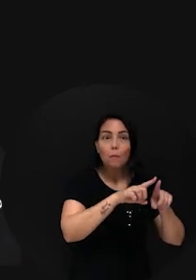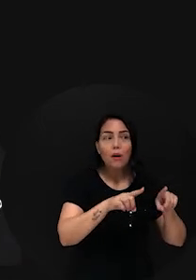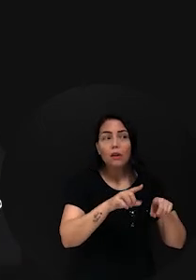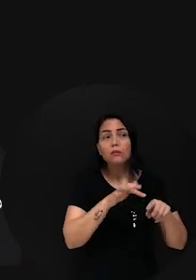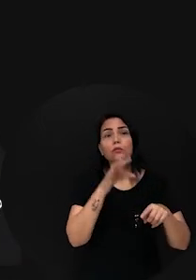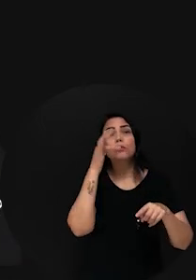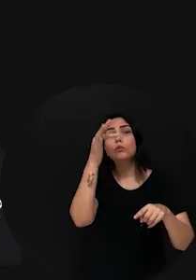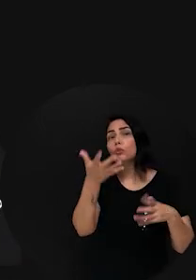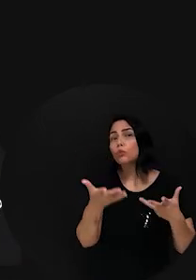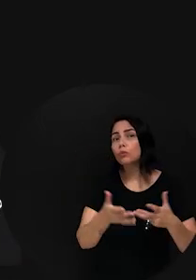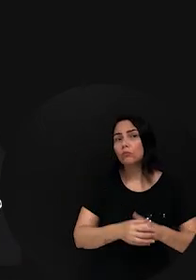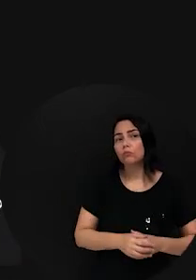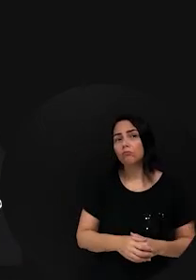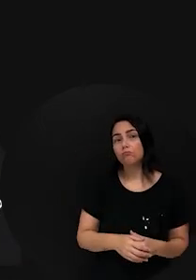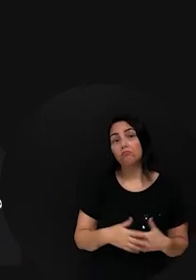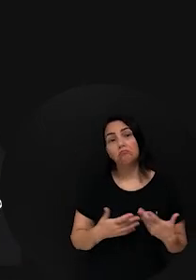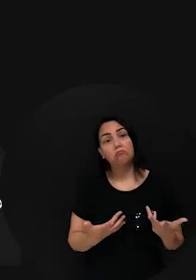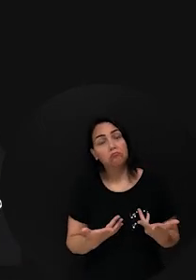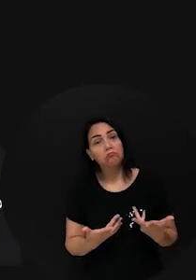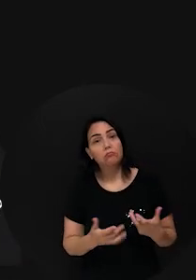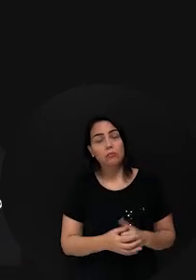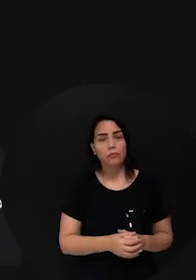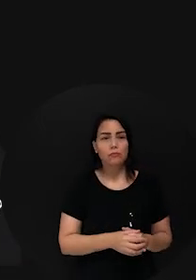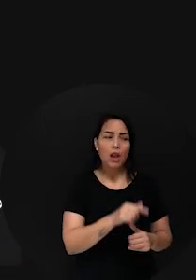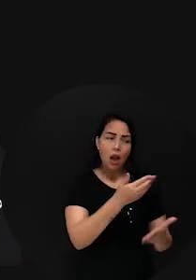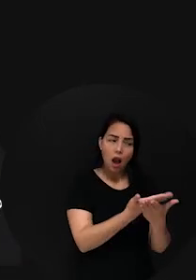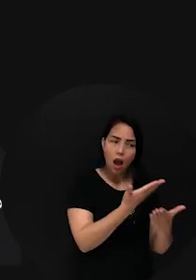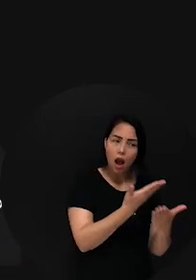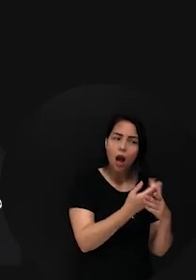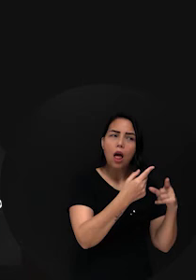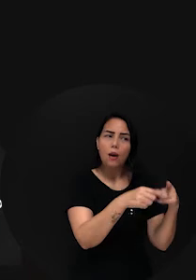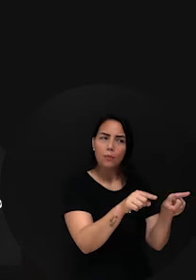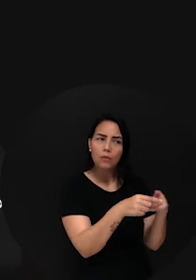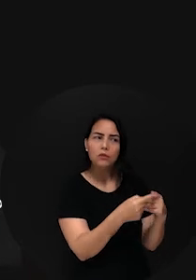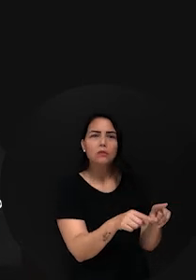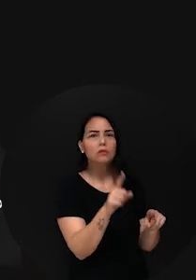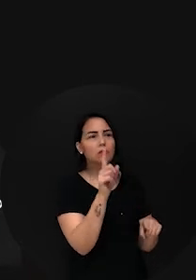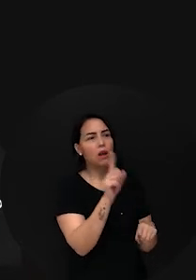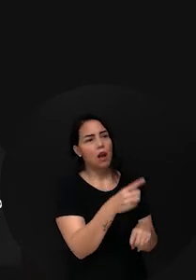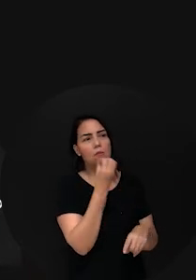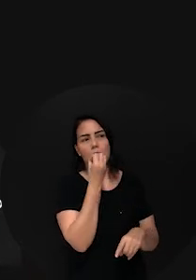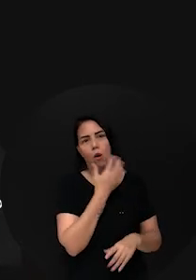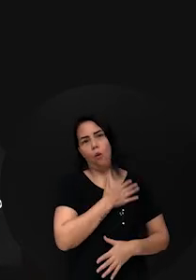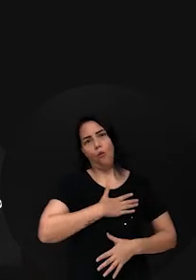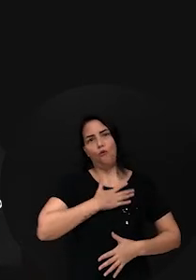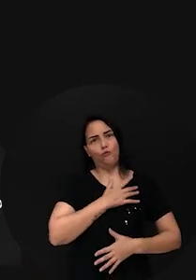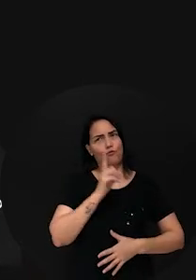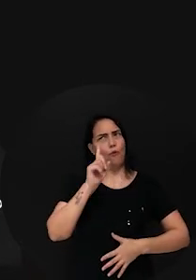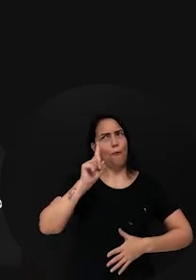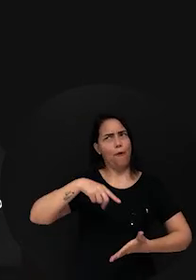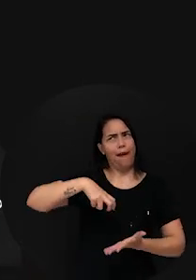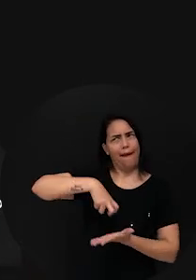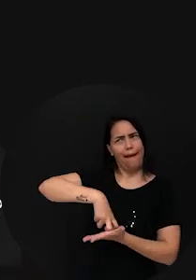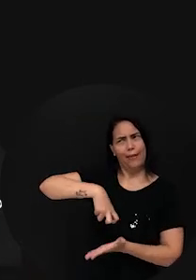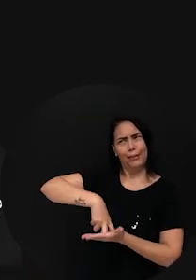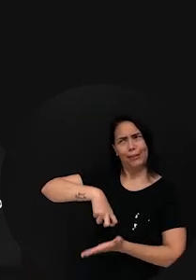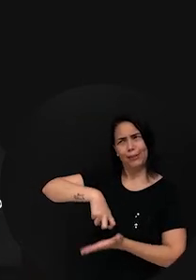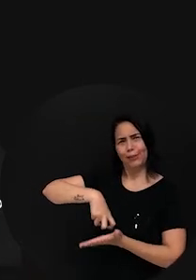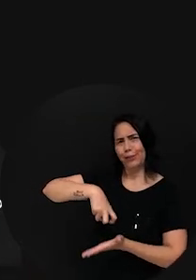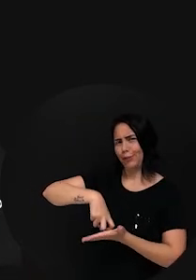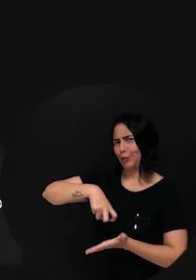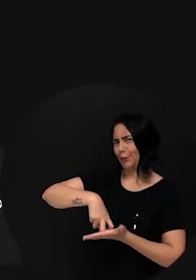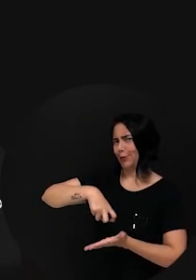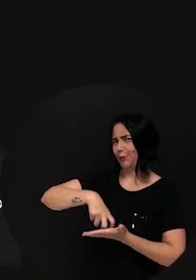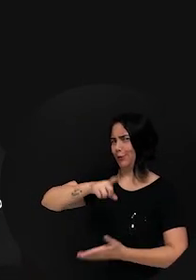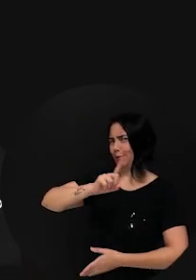mãe, esse não é um castigo. A aula de musicalização é uma aula muito gostosa, muito prazerosa, onde eles vão